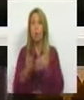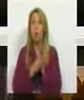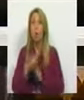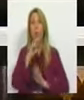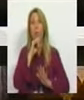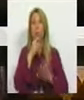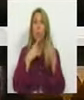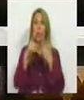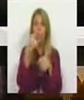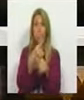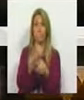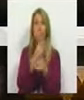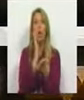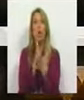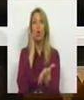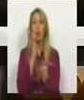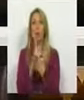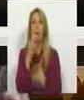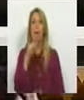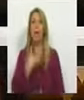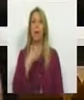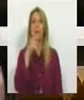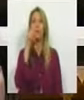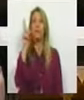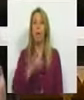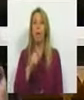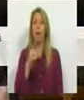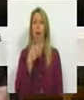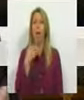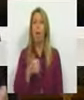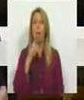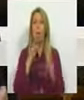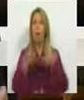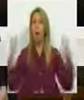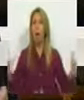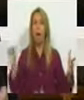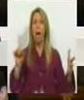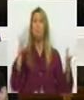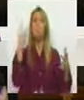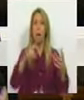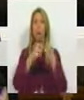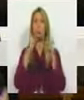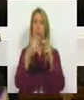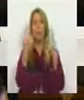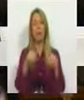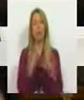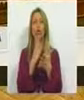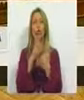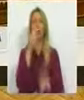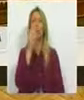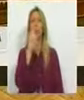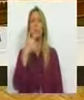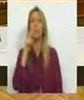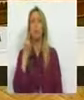oportunidade para colocar a mesma questão para a Escola André de Gouveia em Évora, que não tem a mesma dimensão, mas tem alguns problemas, e também a Escola de Portel. Muito obrigado.